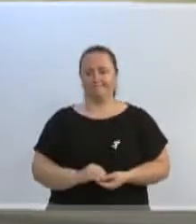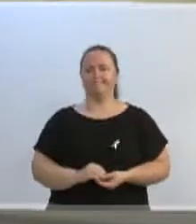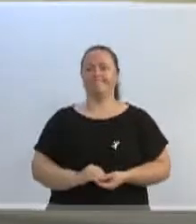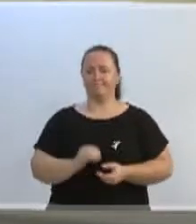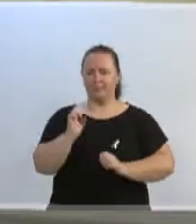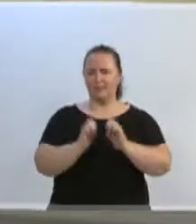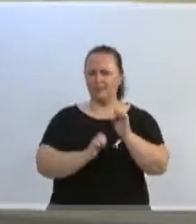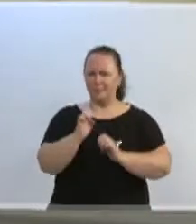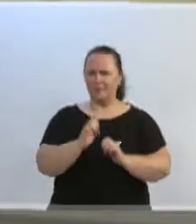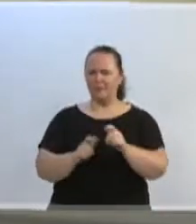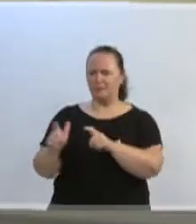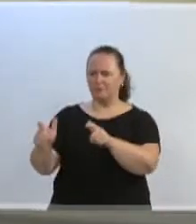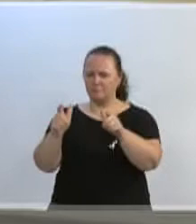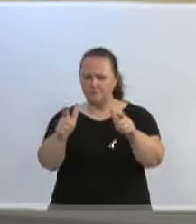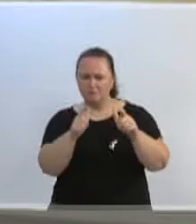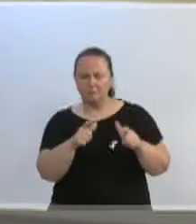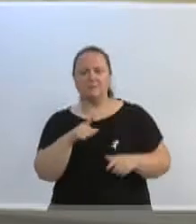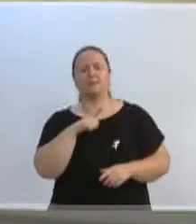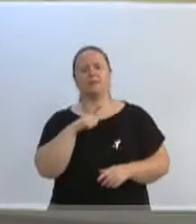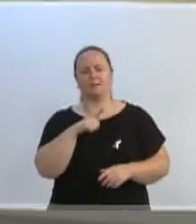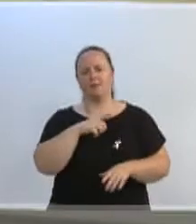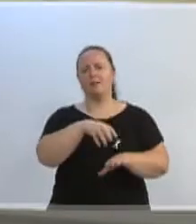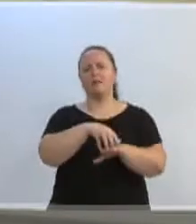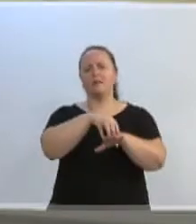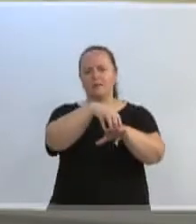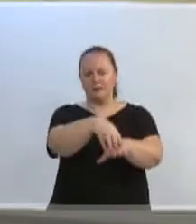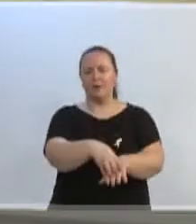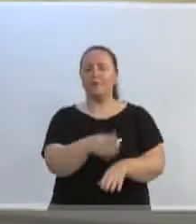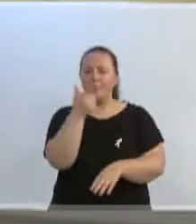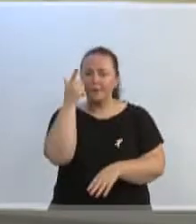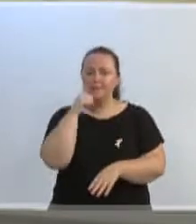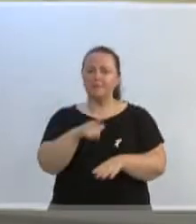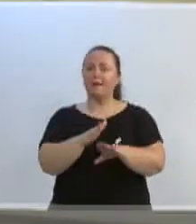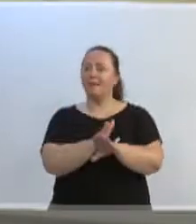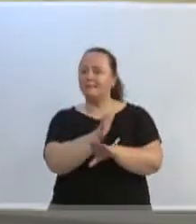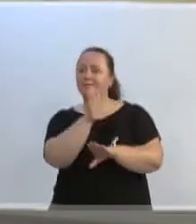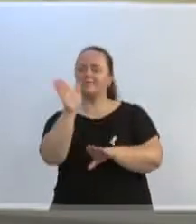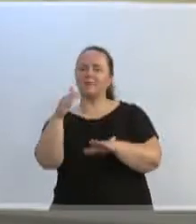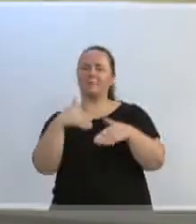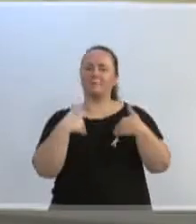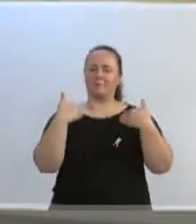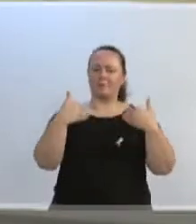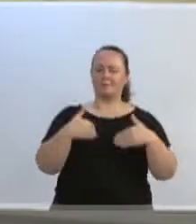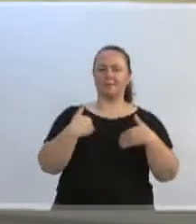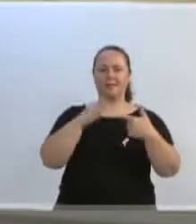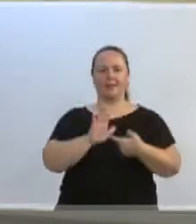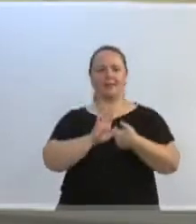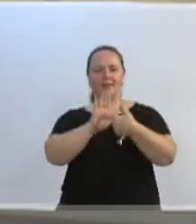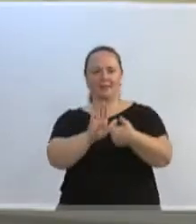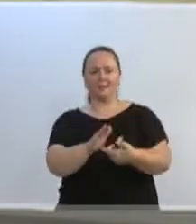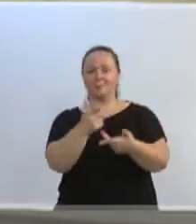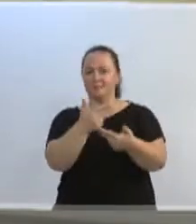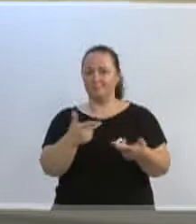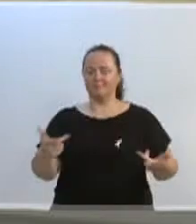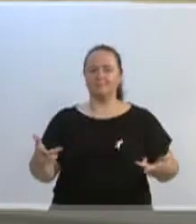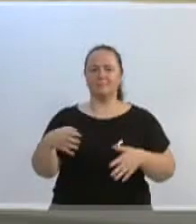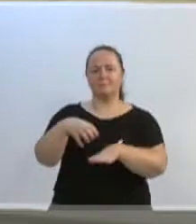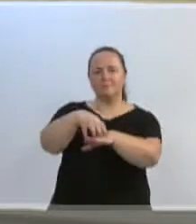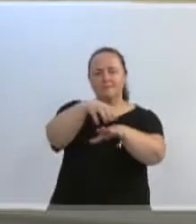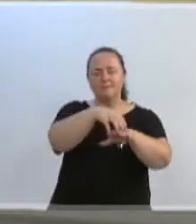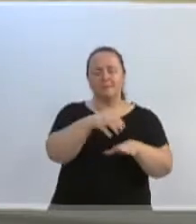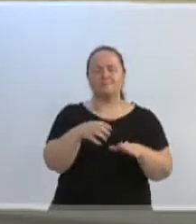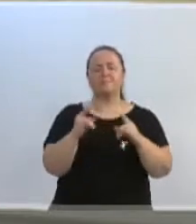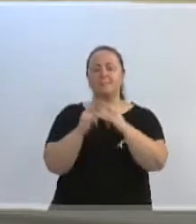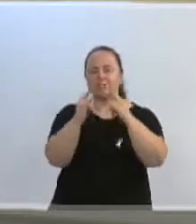locais que têm, elas têm que ter um ônibus de turismo que possa nos levar a um passeio, a uma apresentação que as entidades precisam